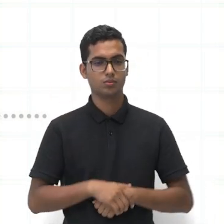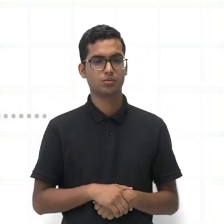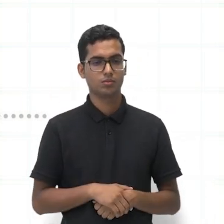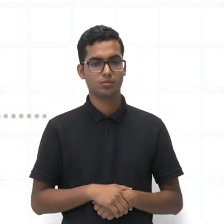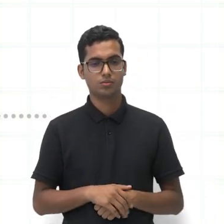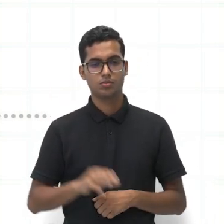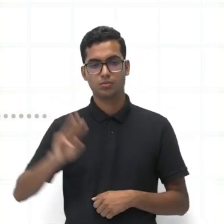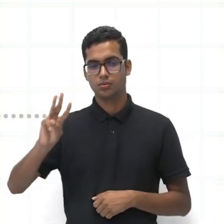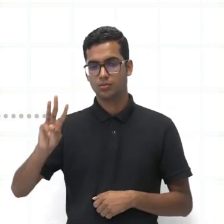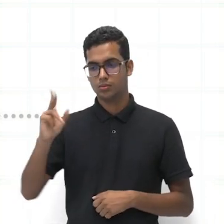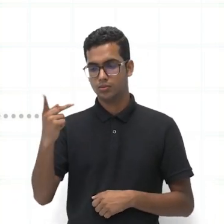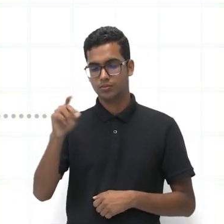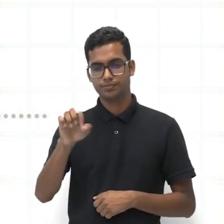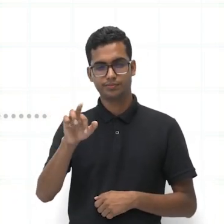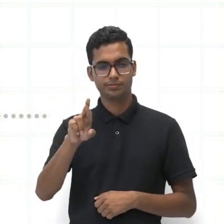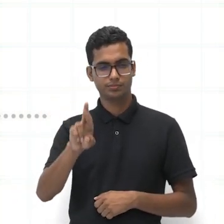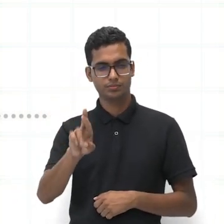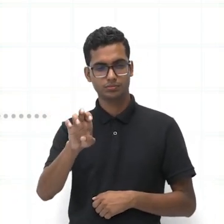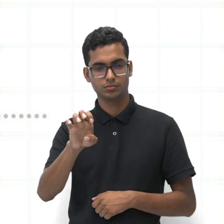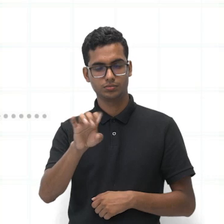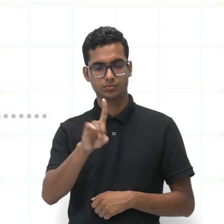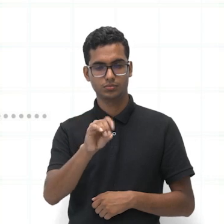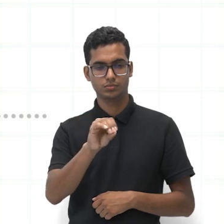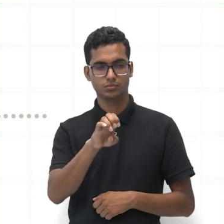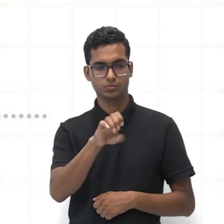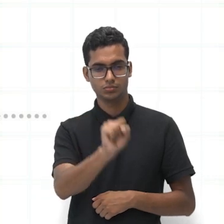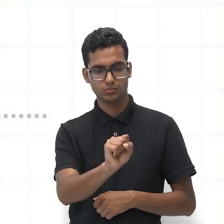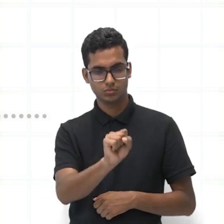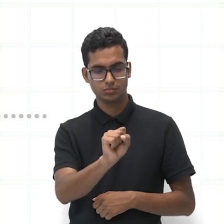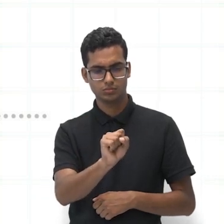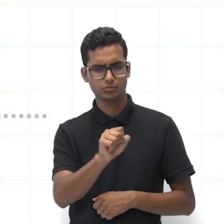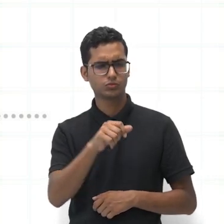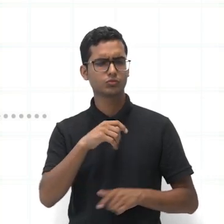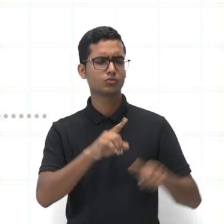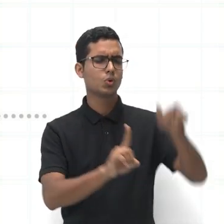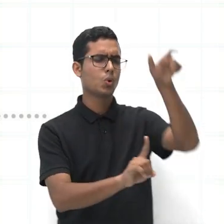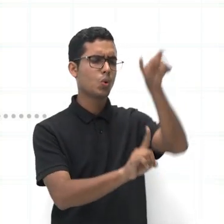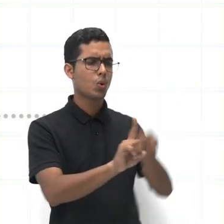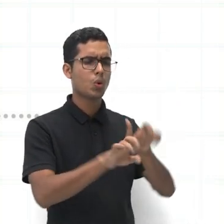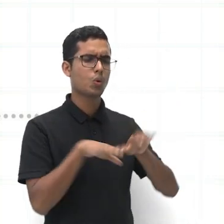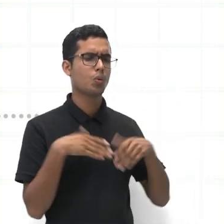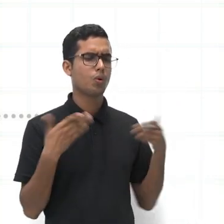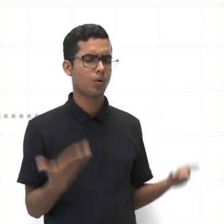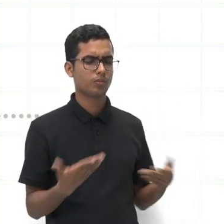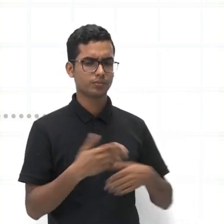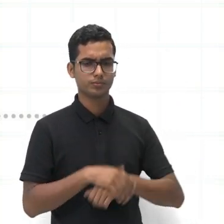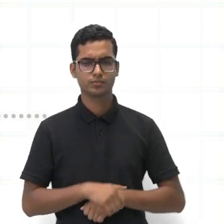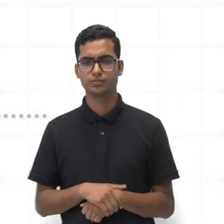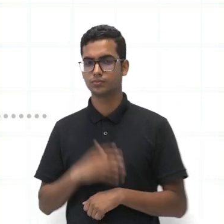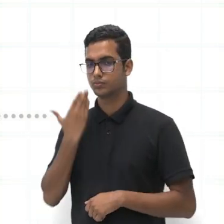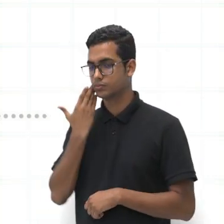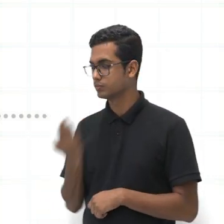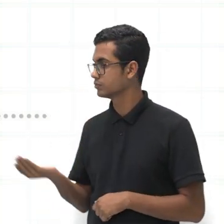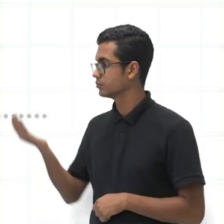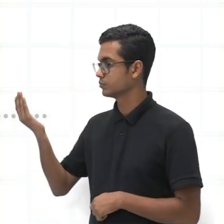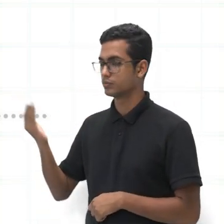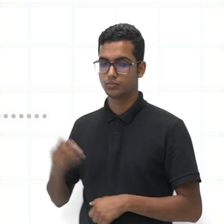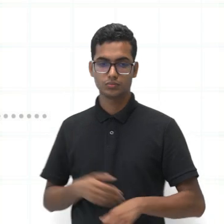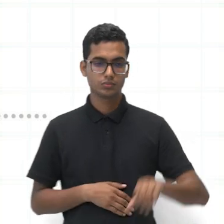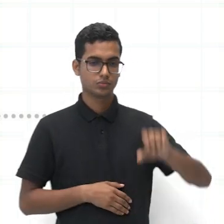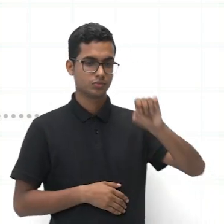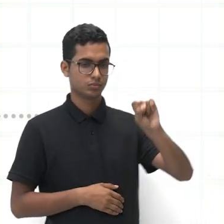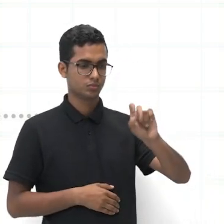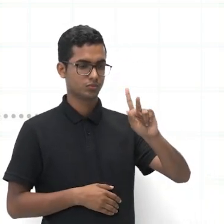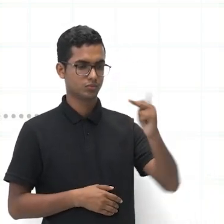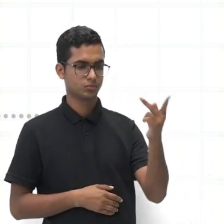fica, where does? Quem é o sujeito aqui desta pergunta, né, dessa frase? É a